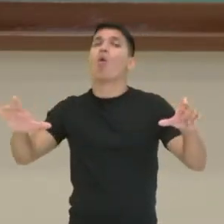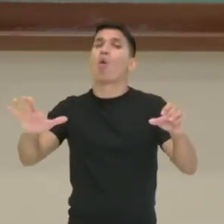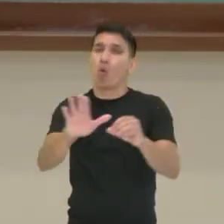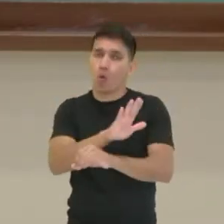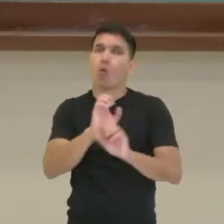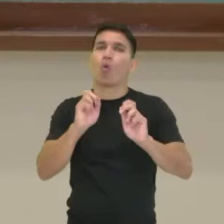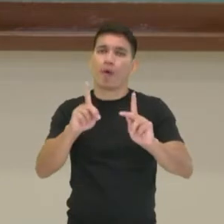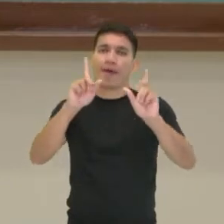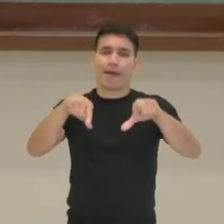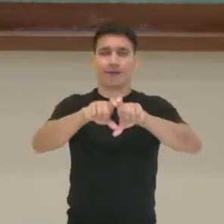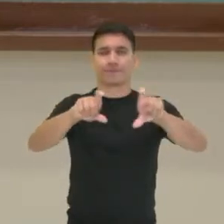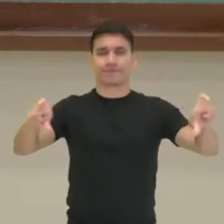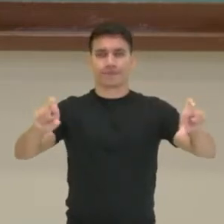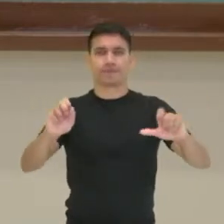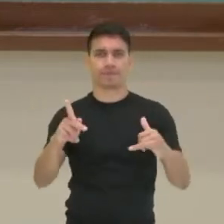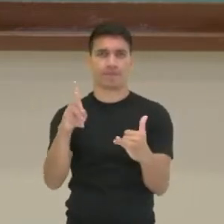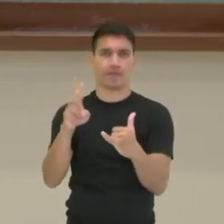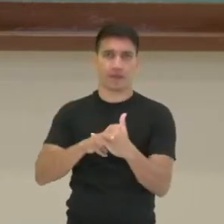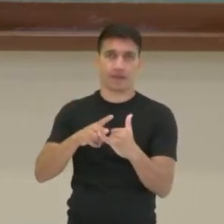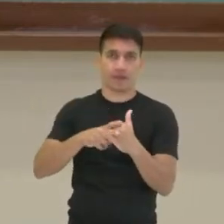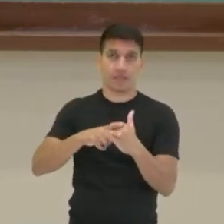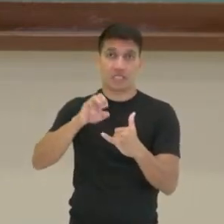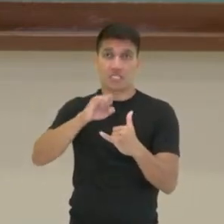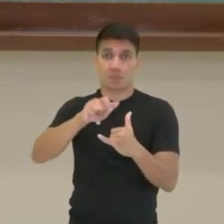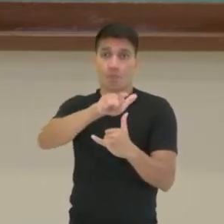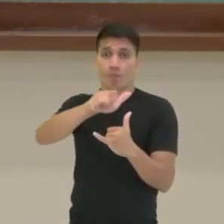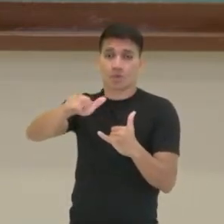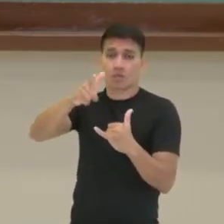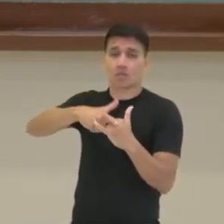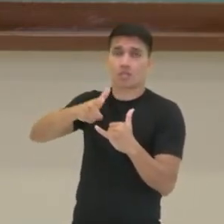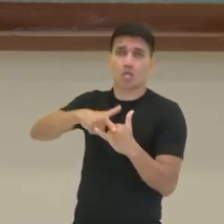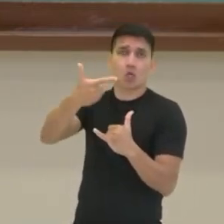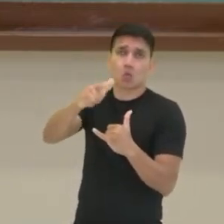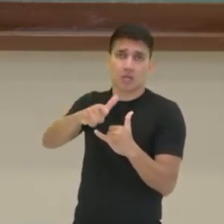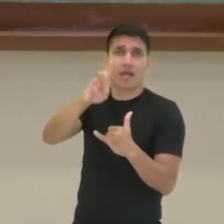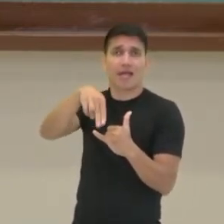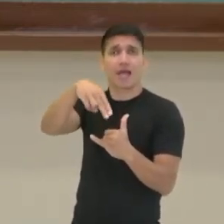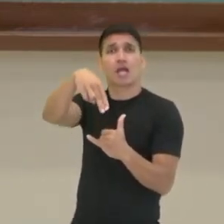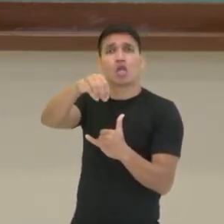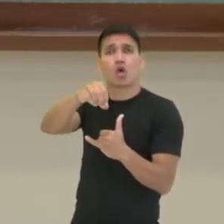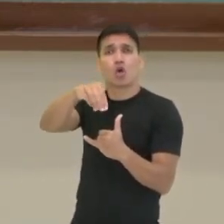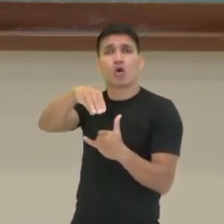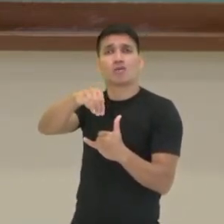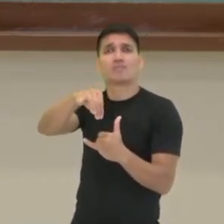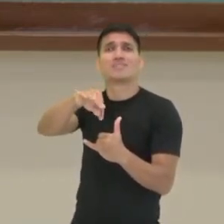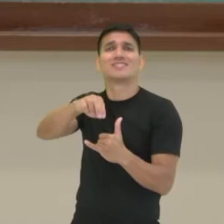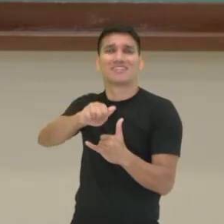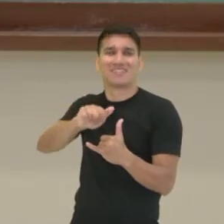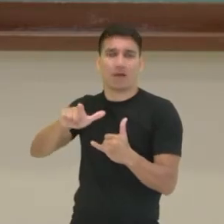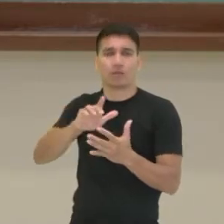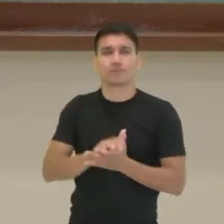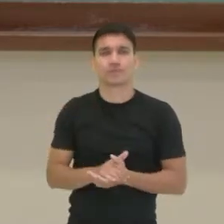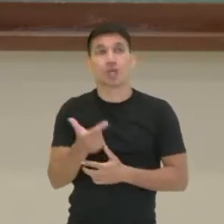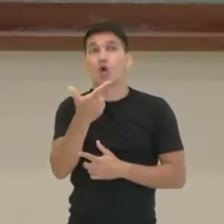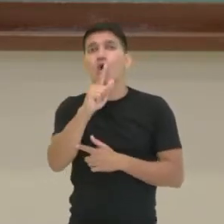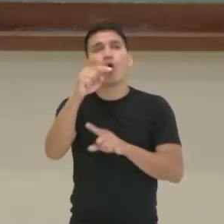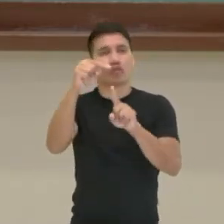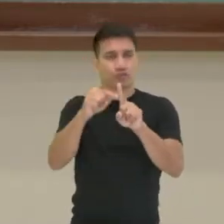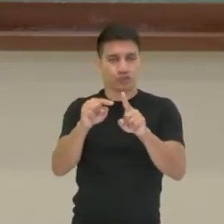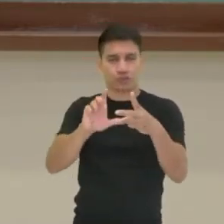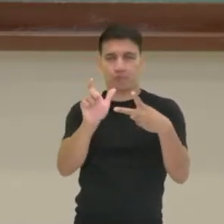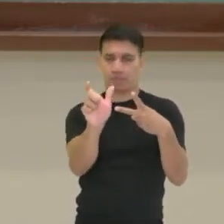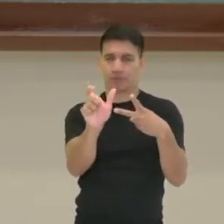frase verbal. Sem verbo é uma frase nominal. Temos uma outra